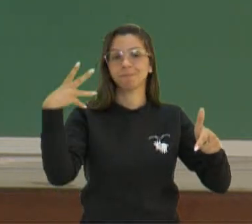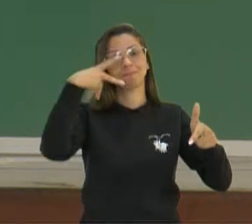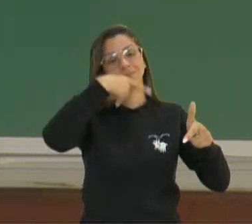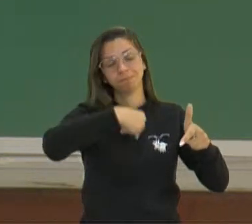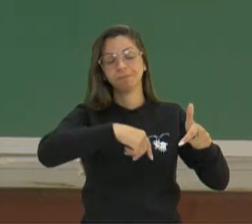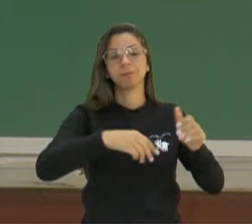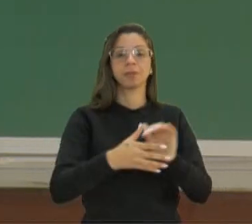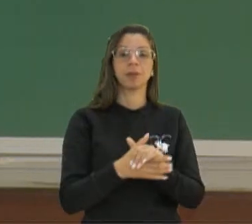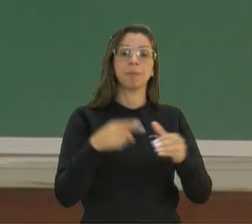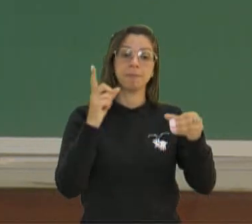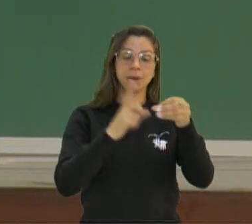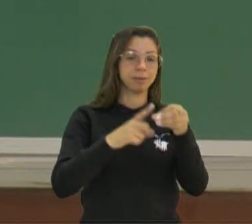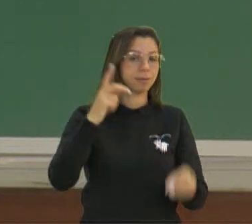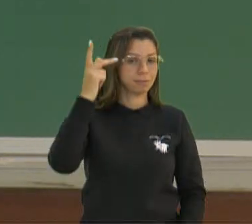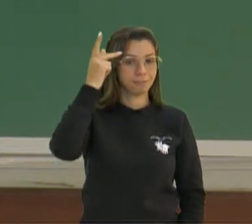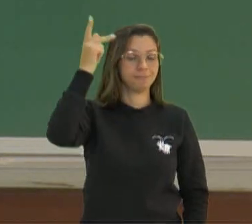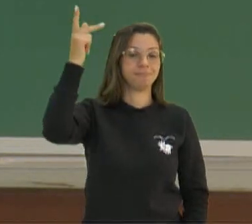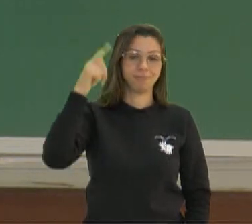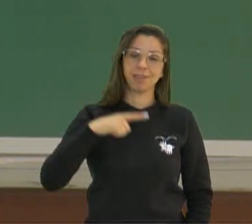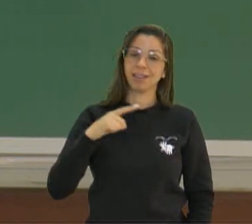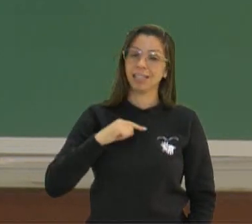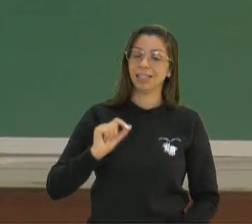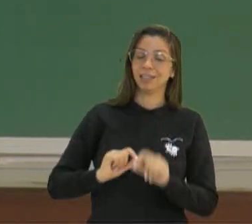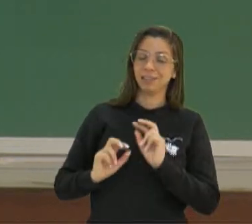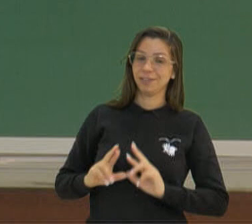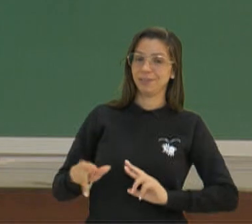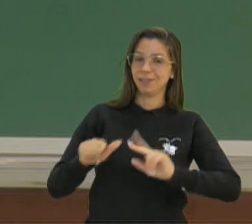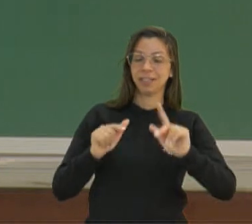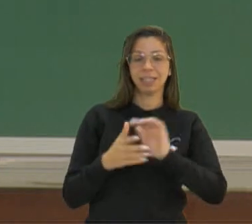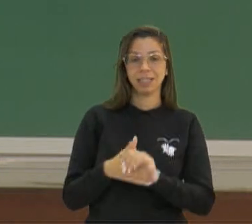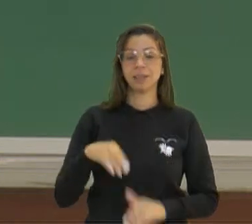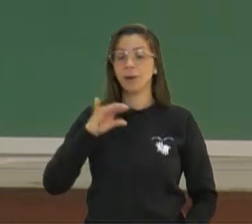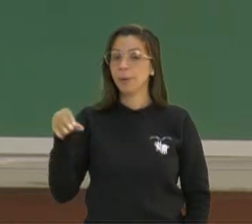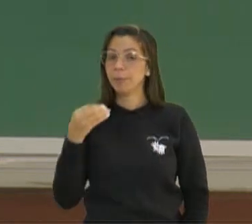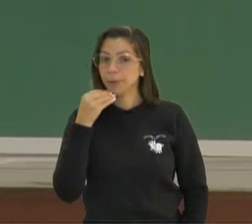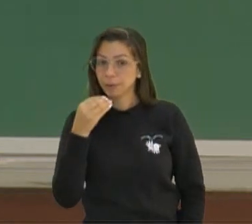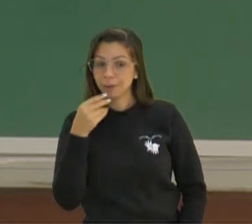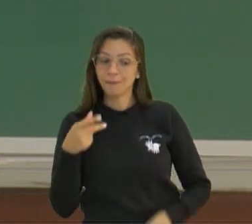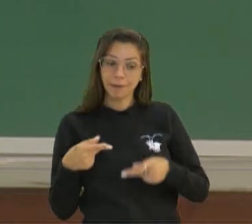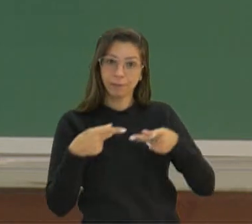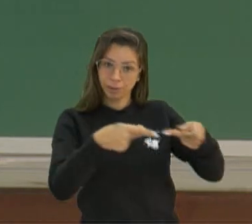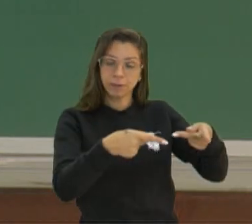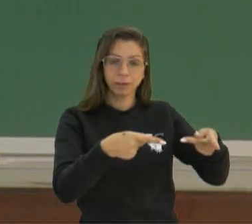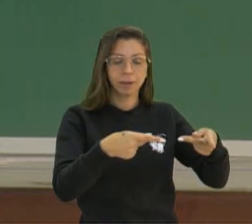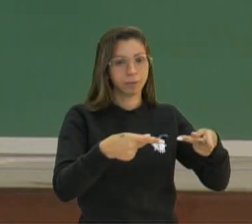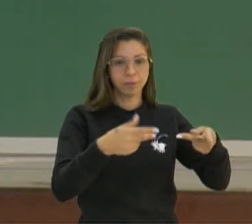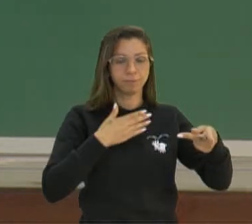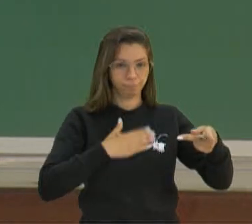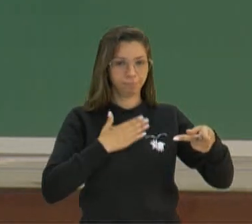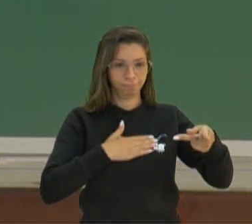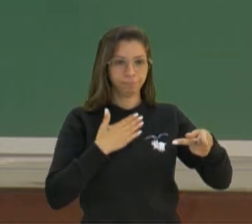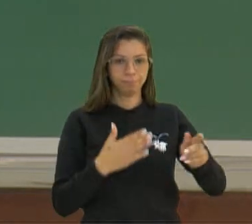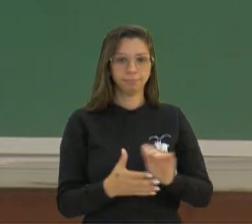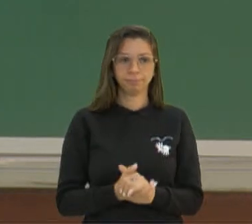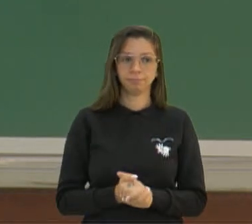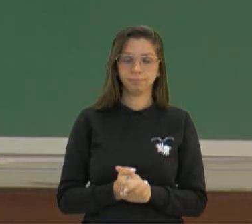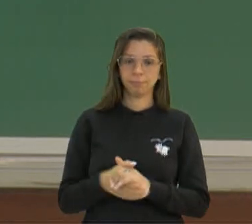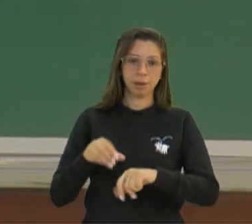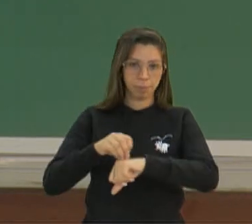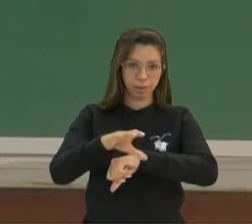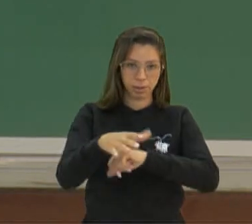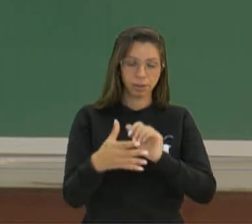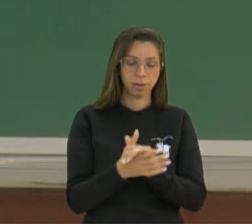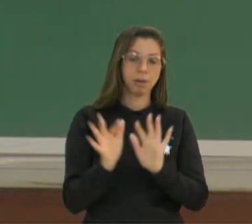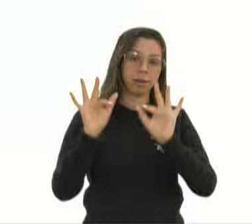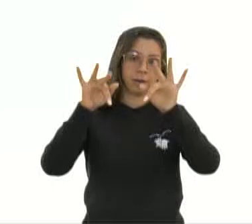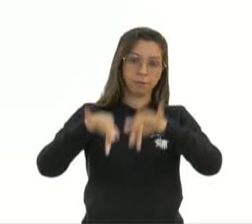cidade diferenciada, gente. Se tiver a oportunidade, visite São Paulo, você não vai se arrepender. Aí, para finalizar,